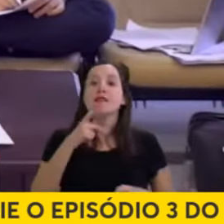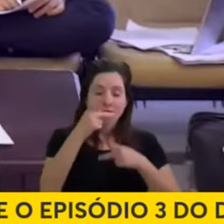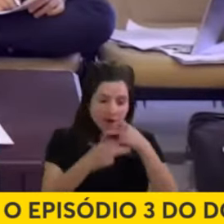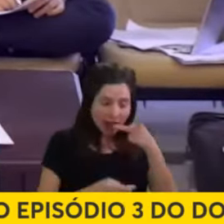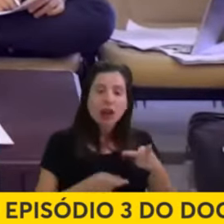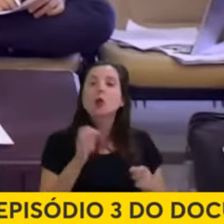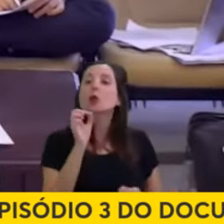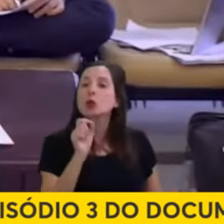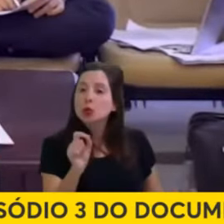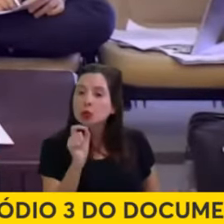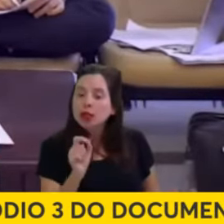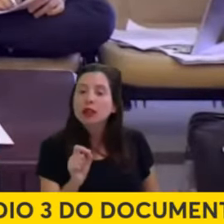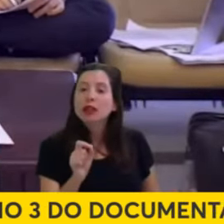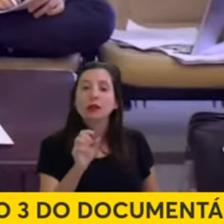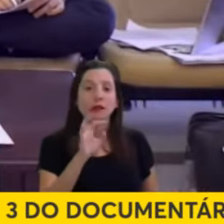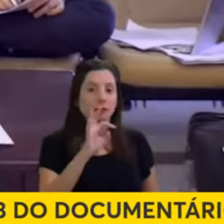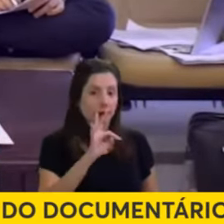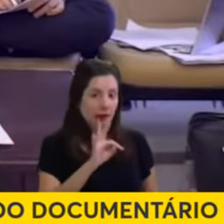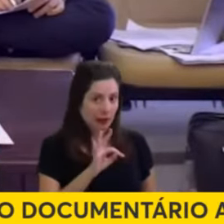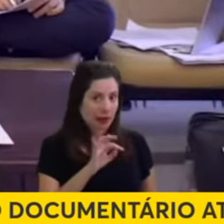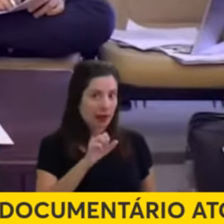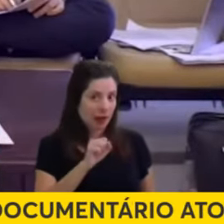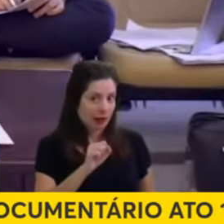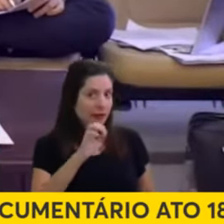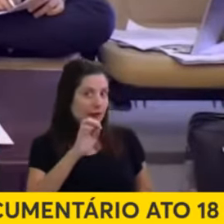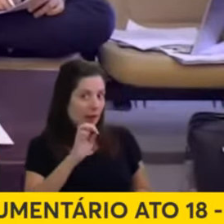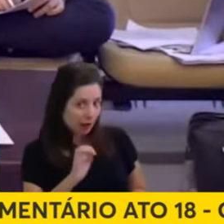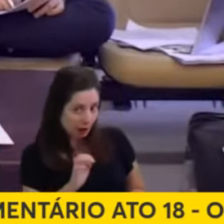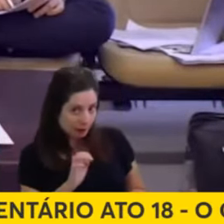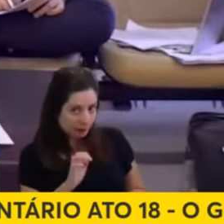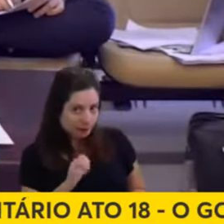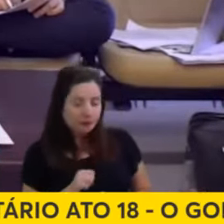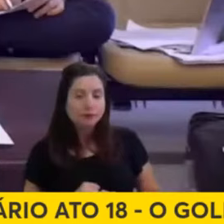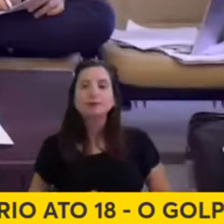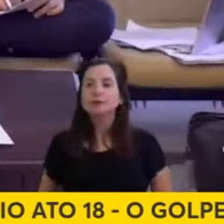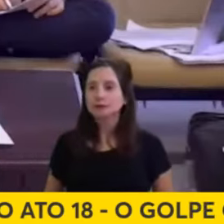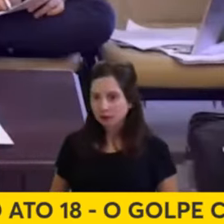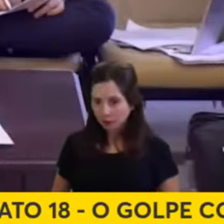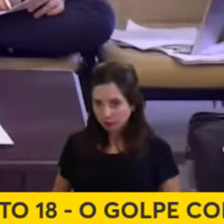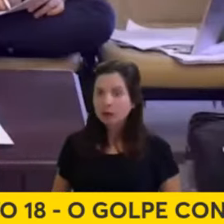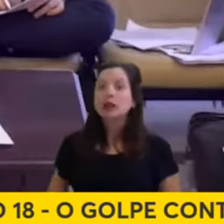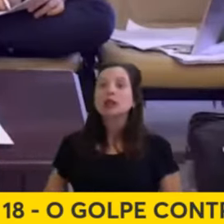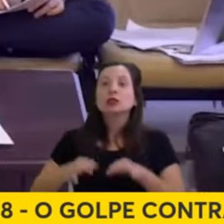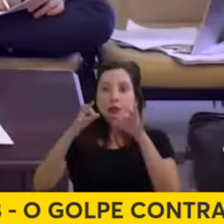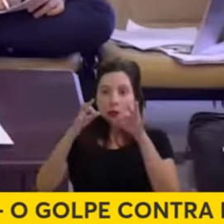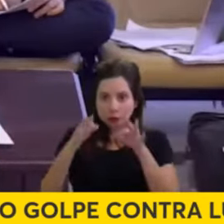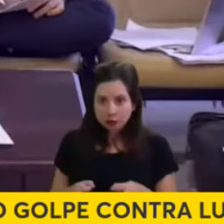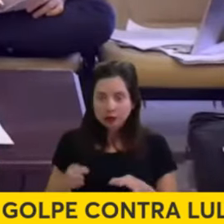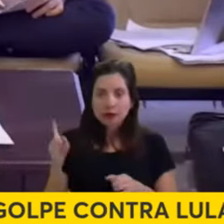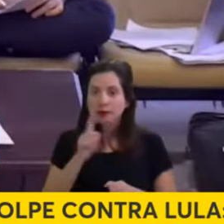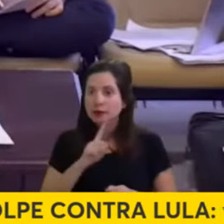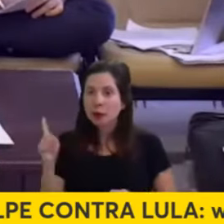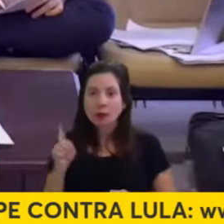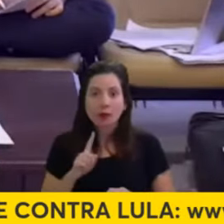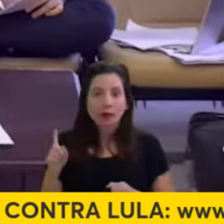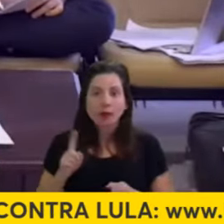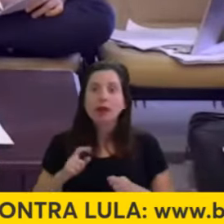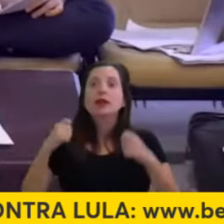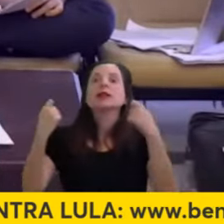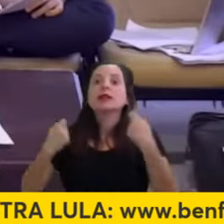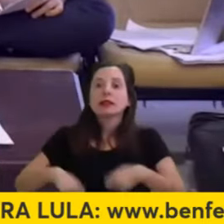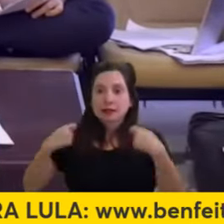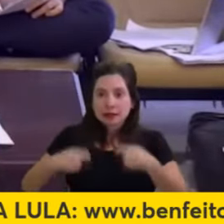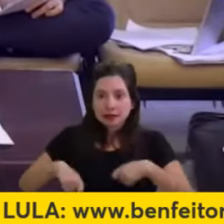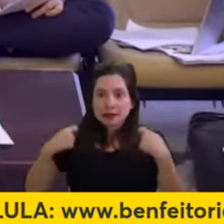critério quantitativo com quanto possa ser condição suficiente não perfaz condição sequer necessária para